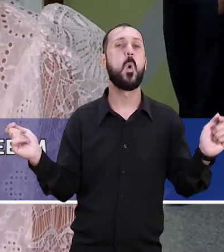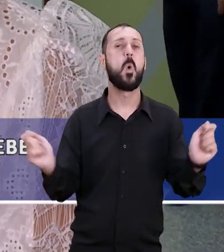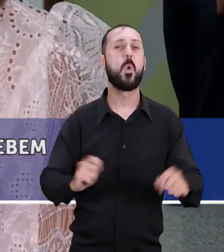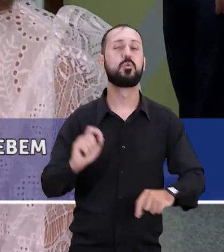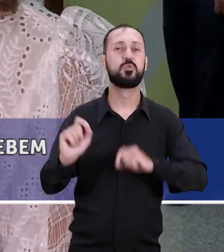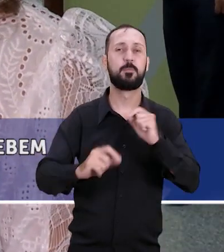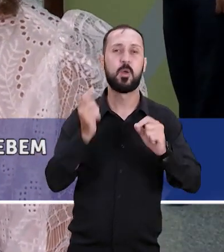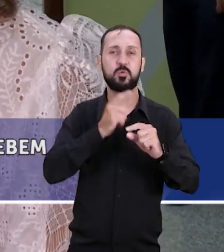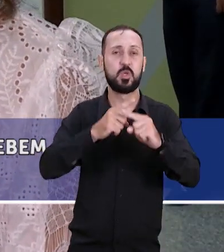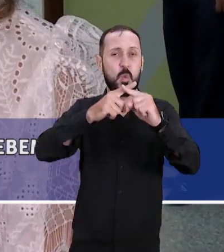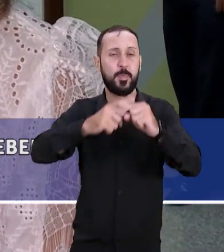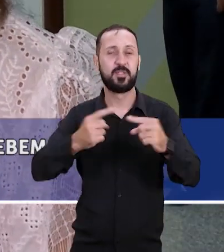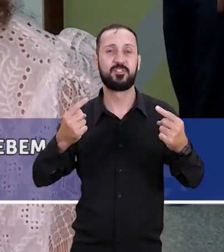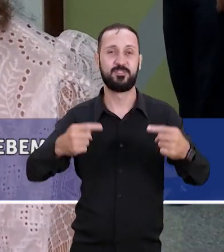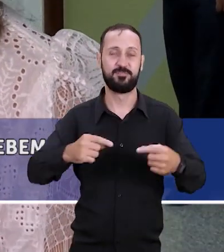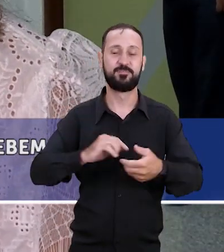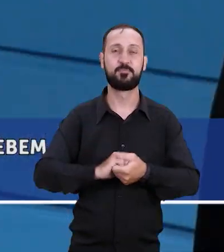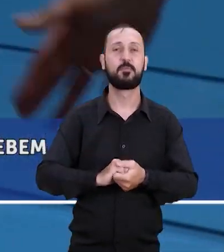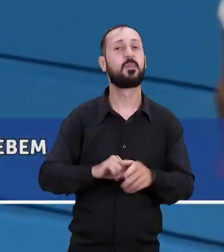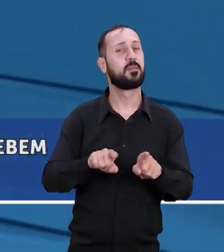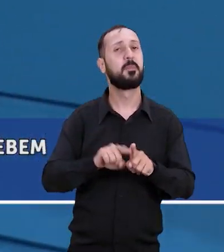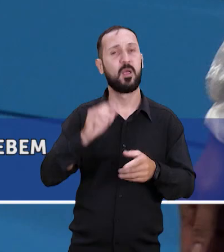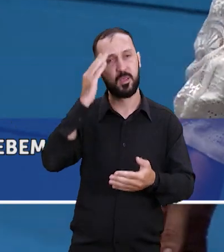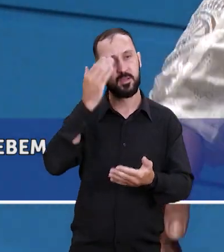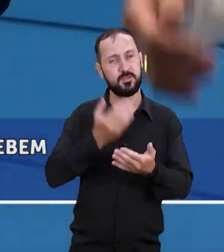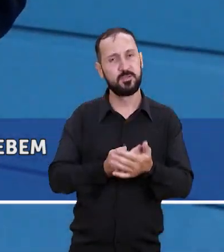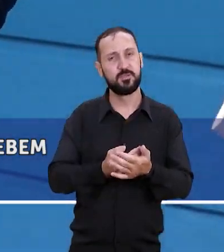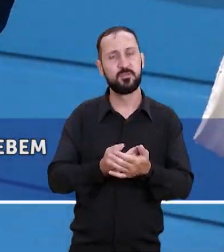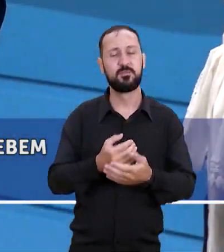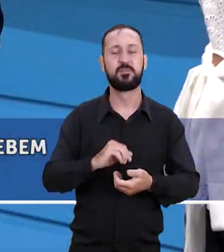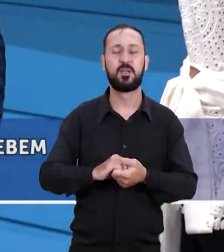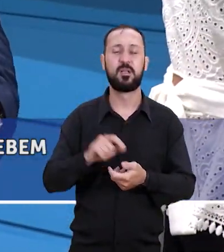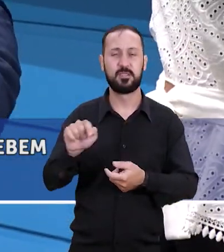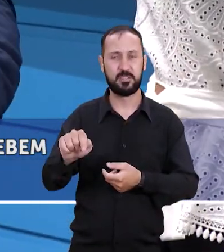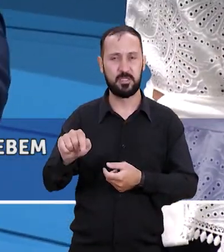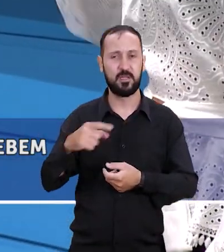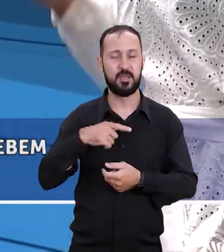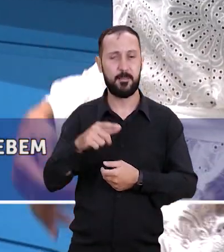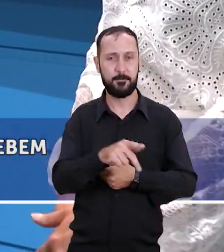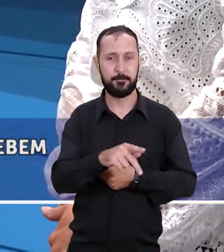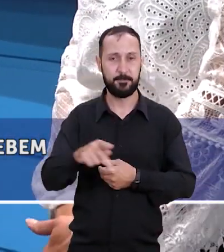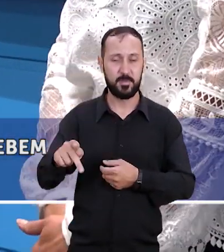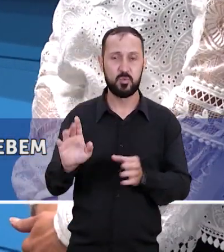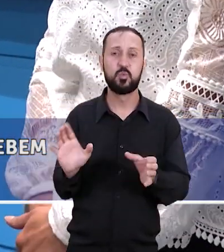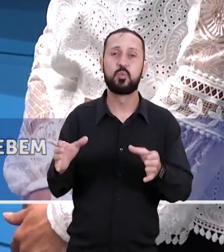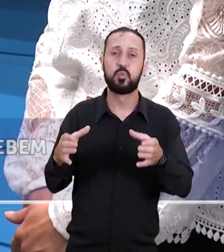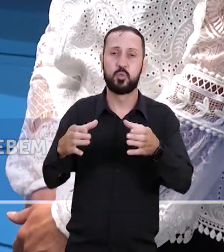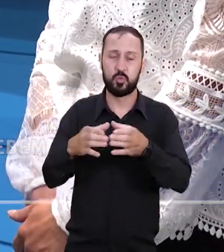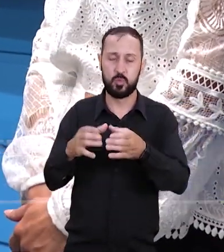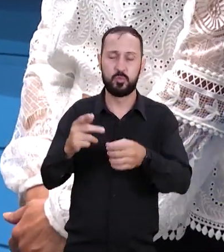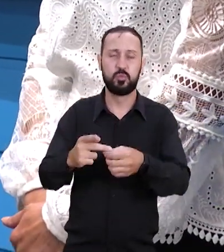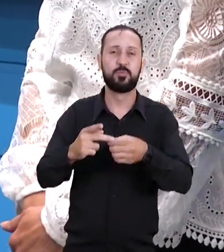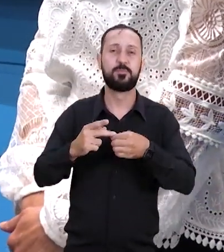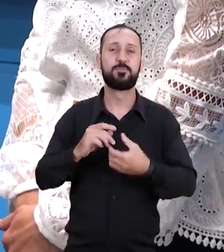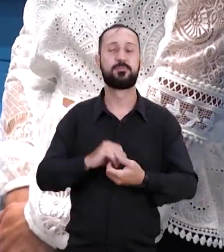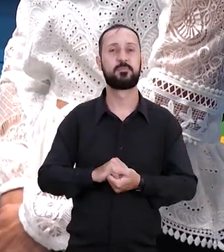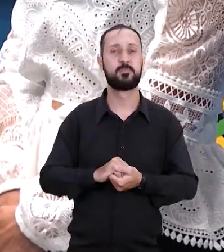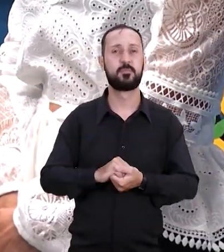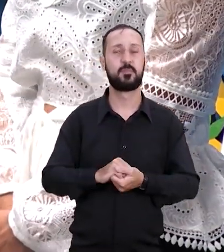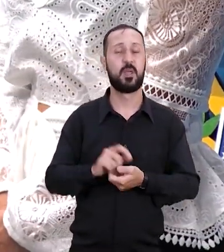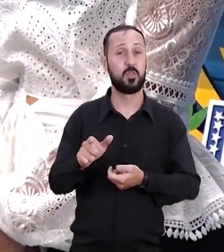com condições de competitividade. É o que também acredita Renato Maia Pereira, que preside a Associação de Classe